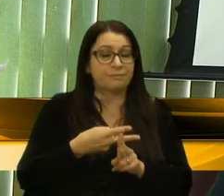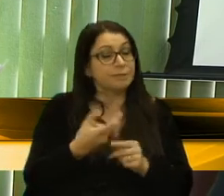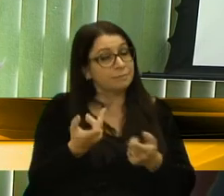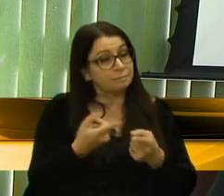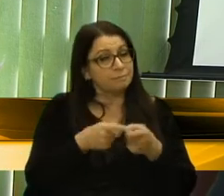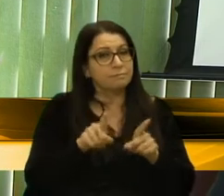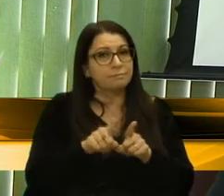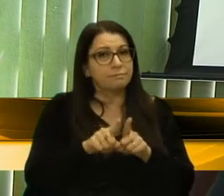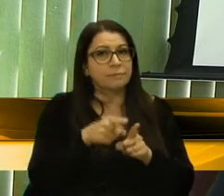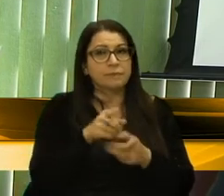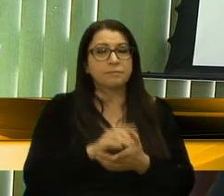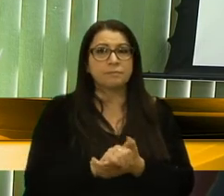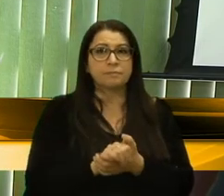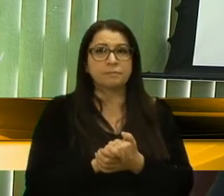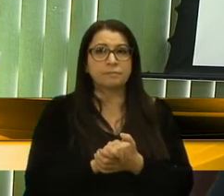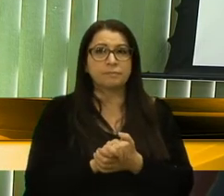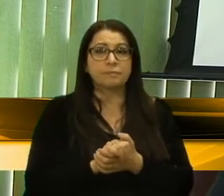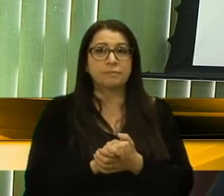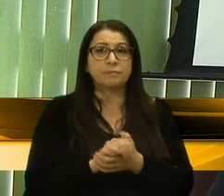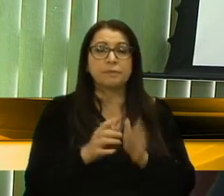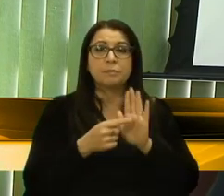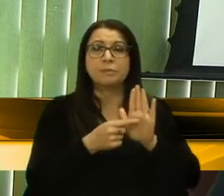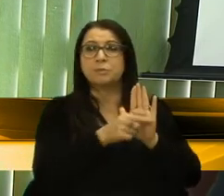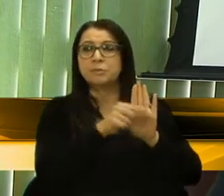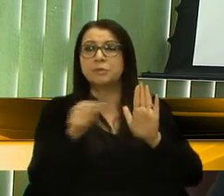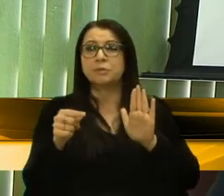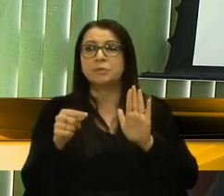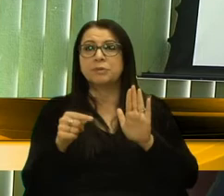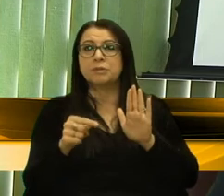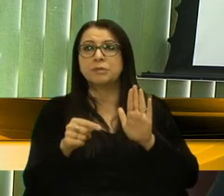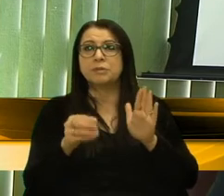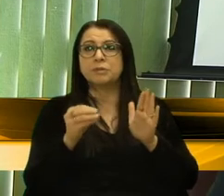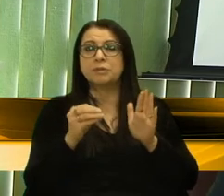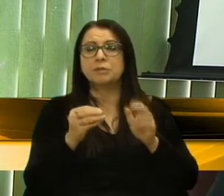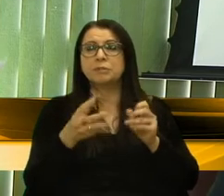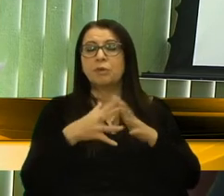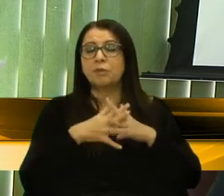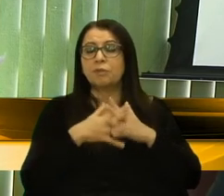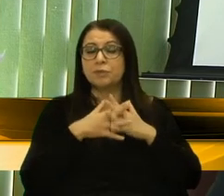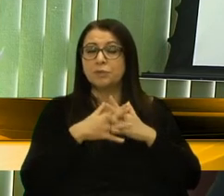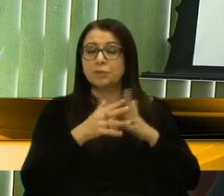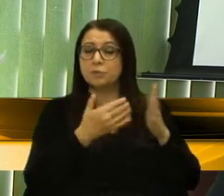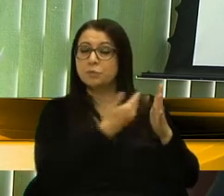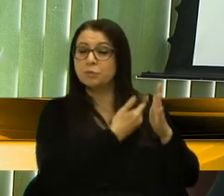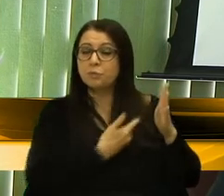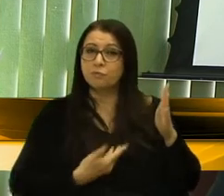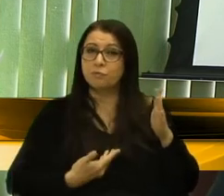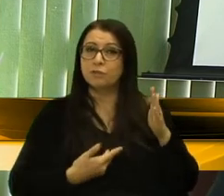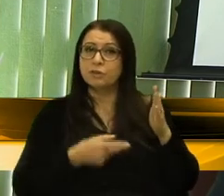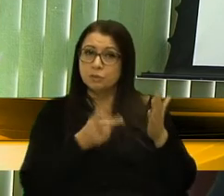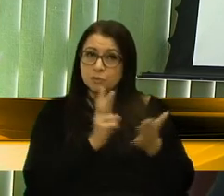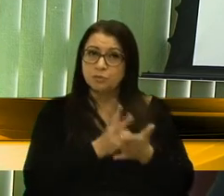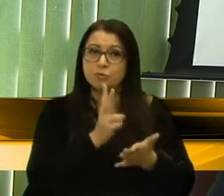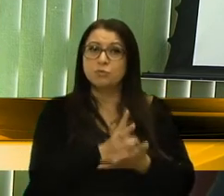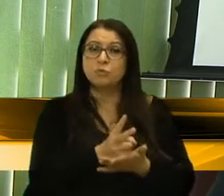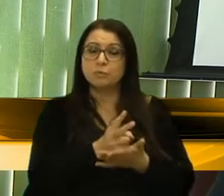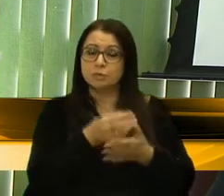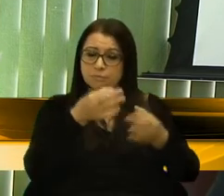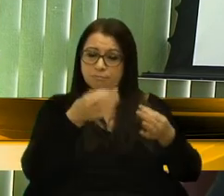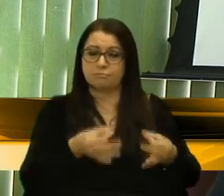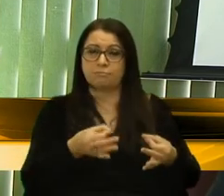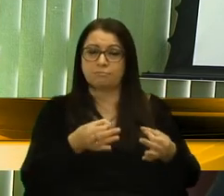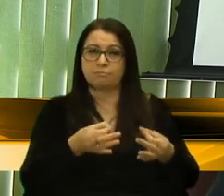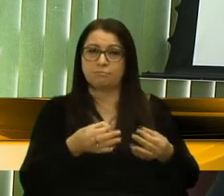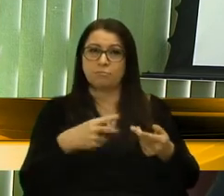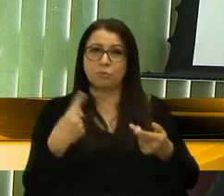Porém, mesmo diante de tal turbulência, o nosso governo segue firme no